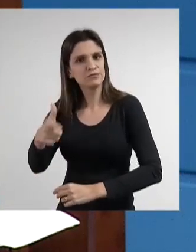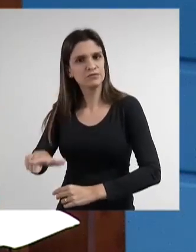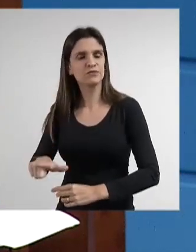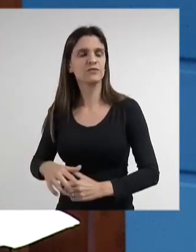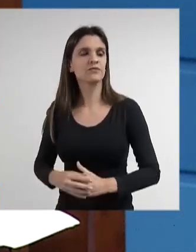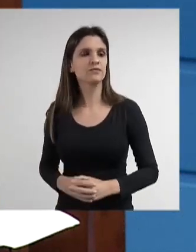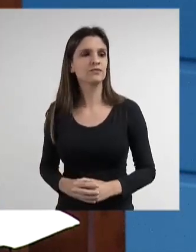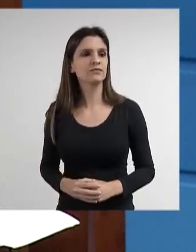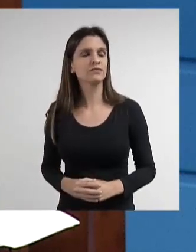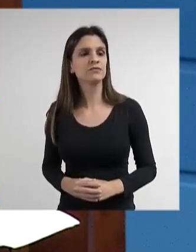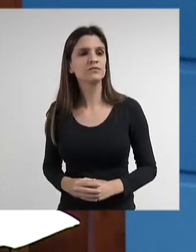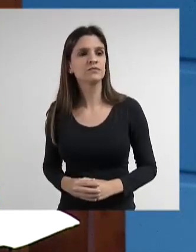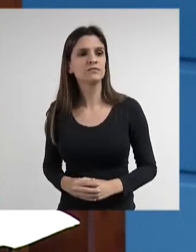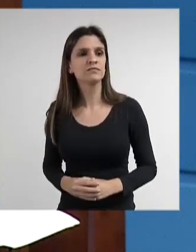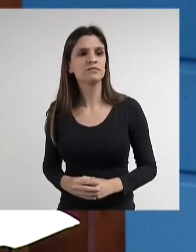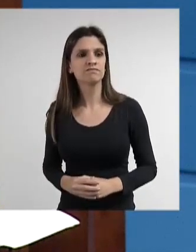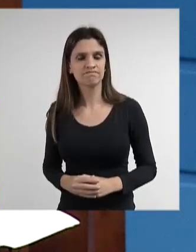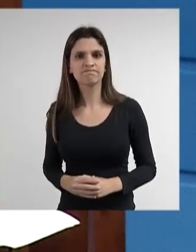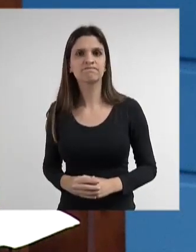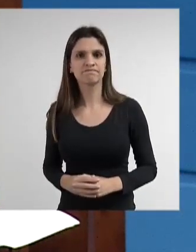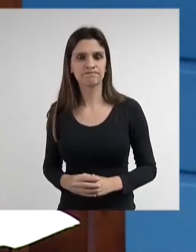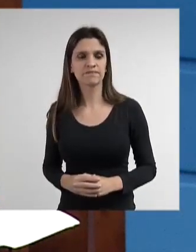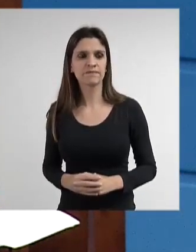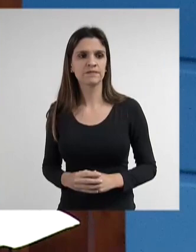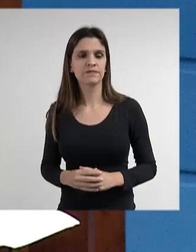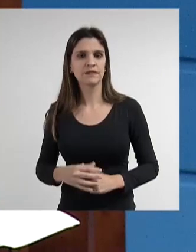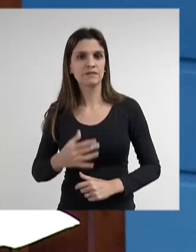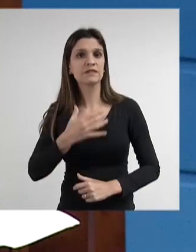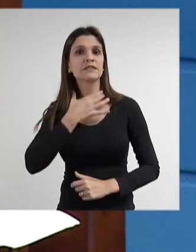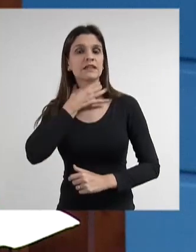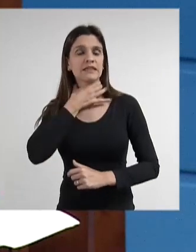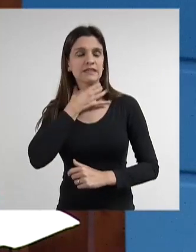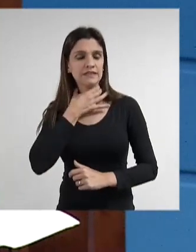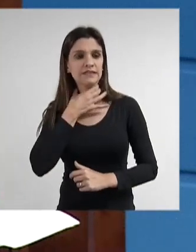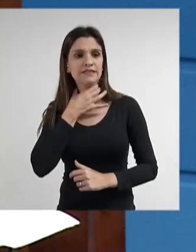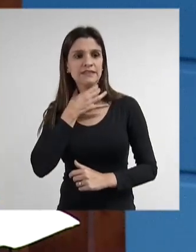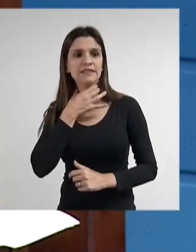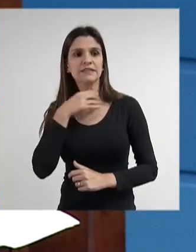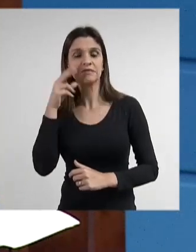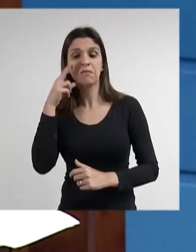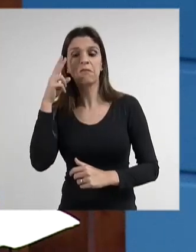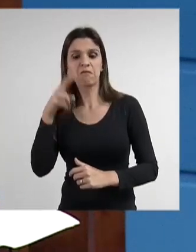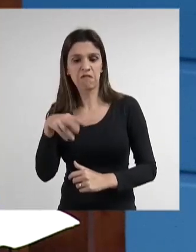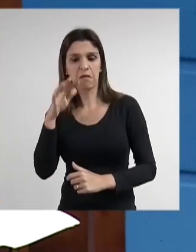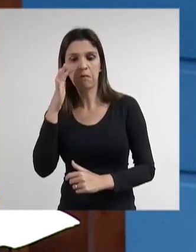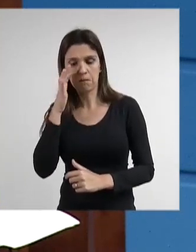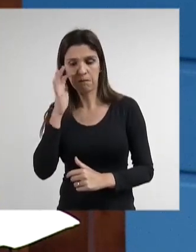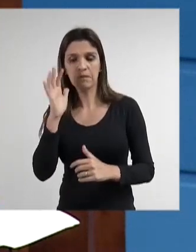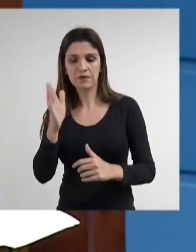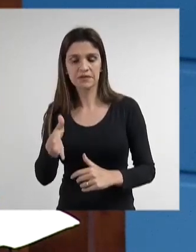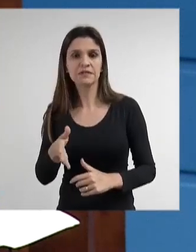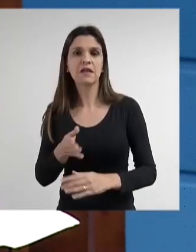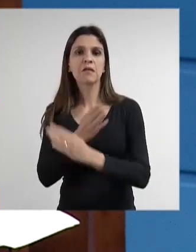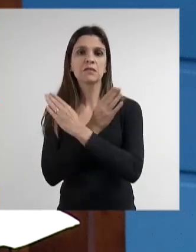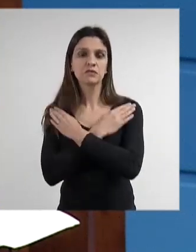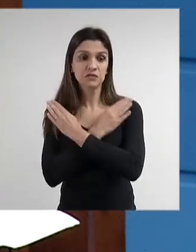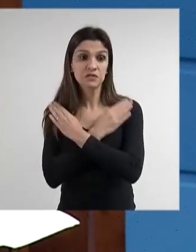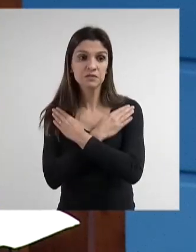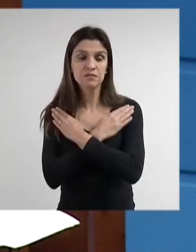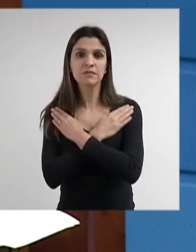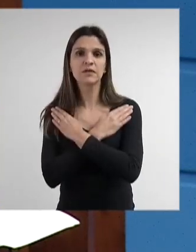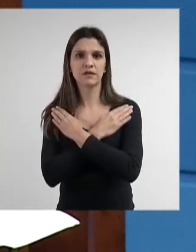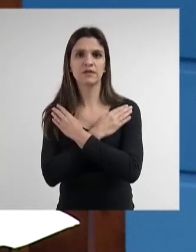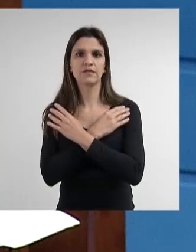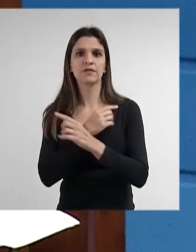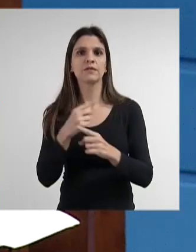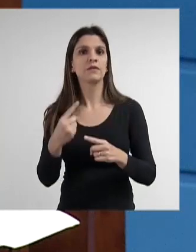dá para sentir os efeitos dessa crise econômica, o aumento do desemprego, quando as